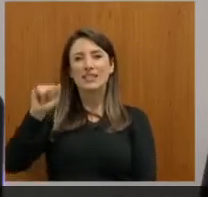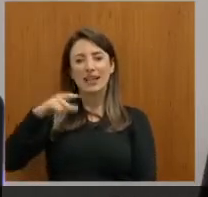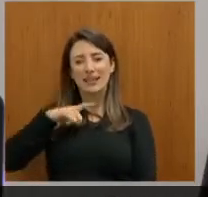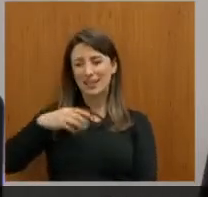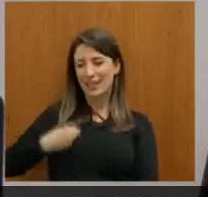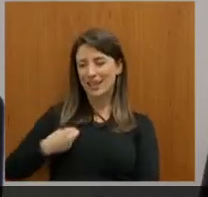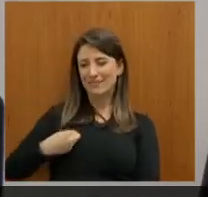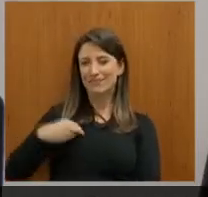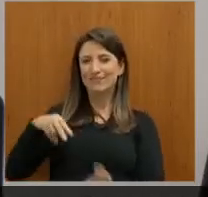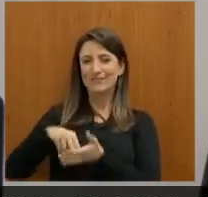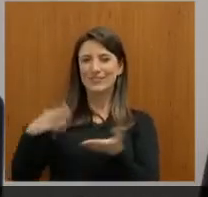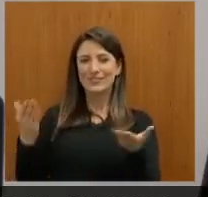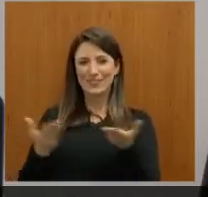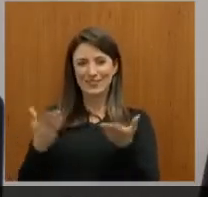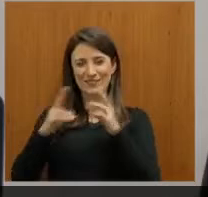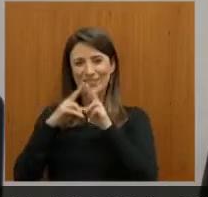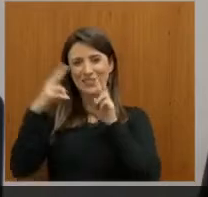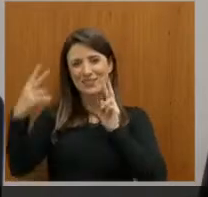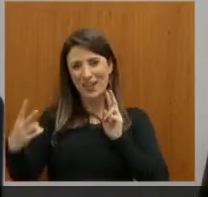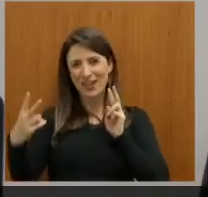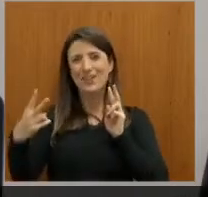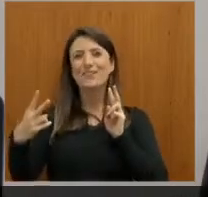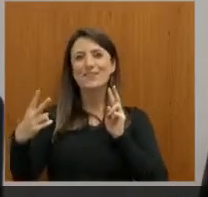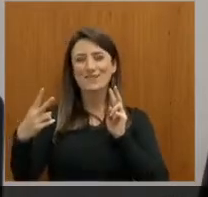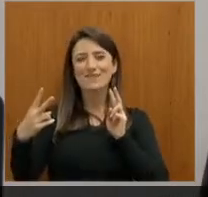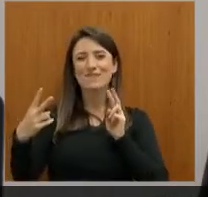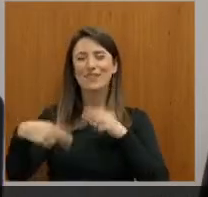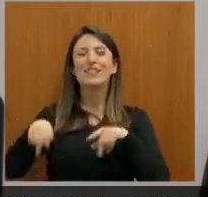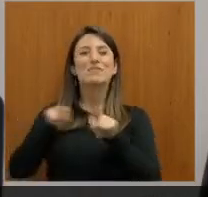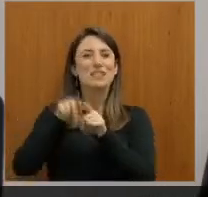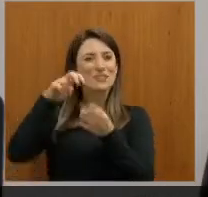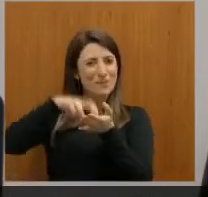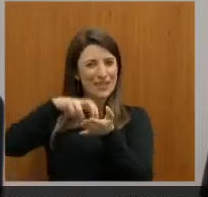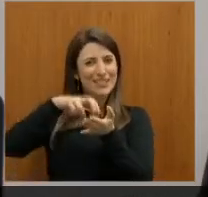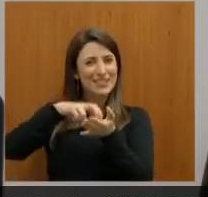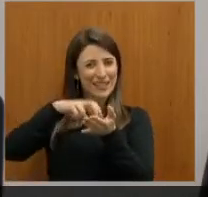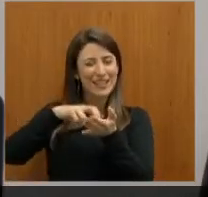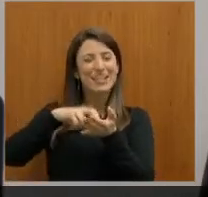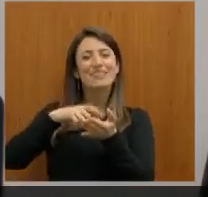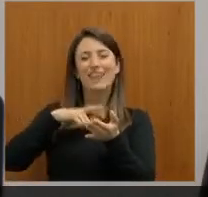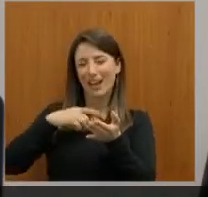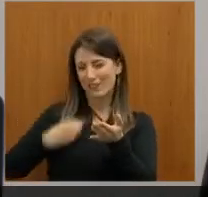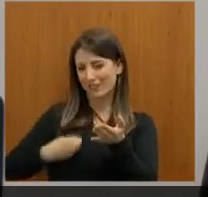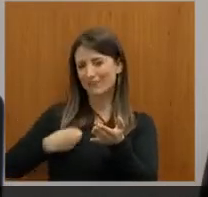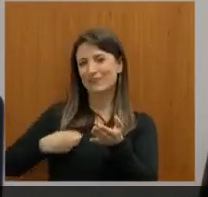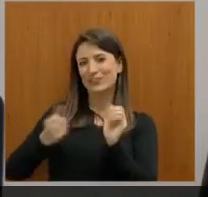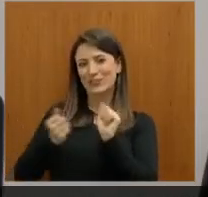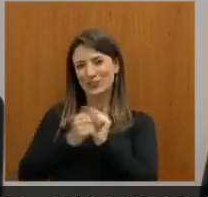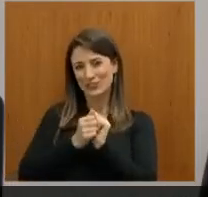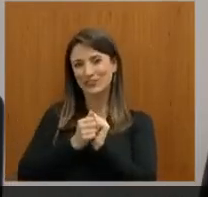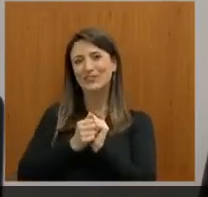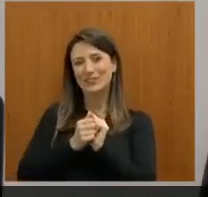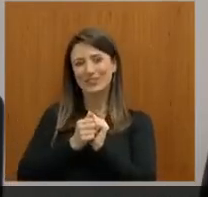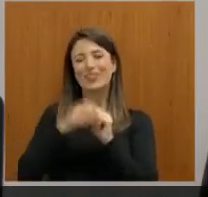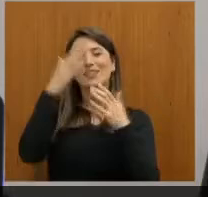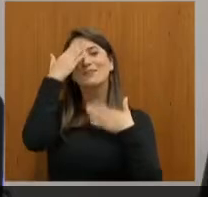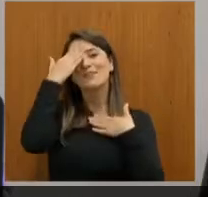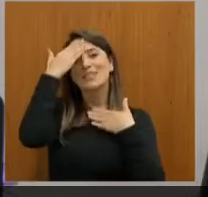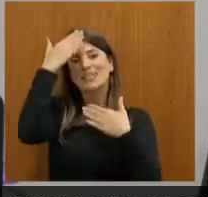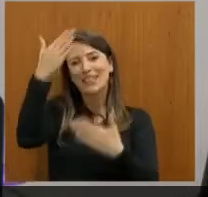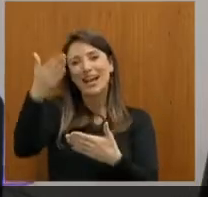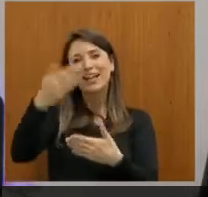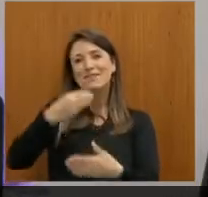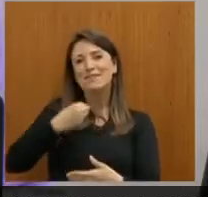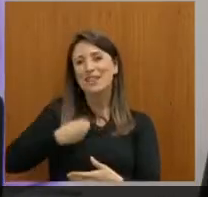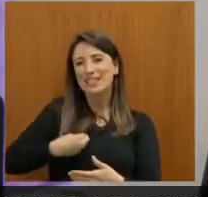aqui conosco também em formato virtual teve conosco na parte da manhã né Doutora Patrícia Obrigado aí pela presença e pela